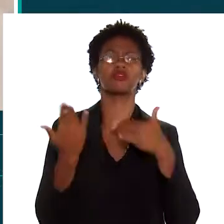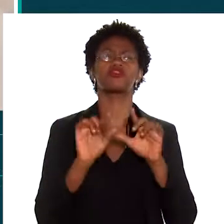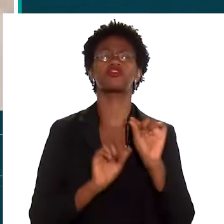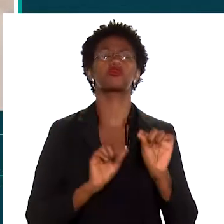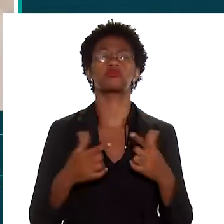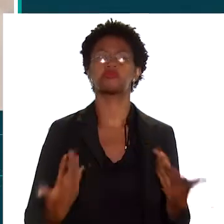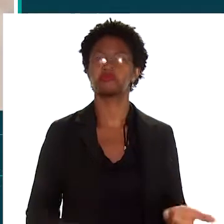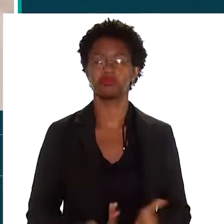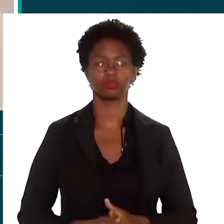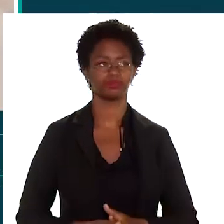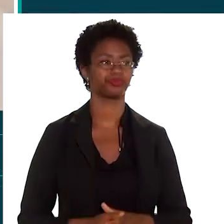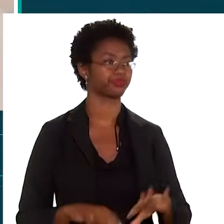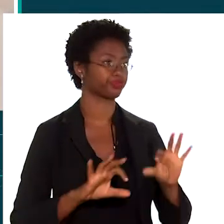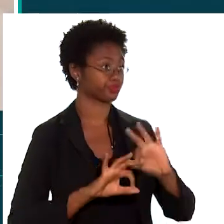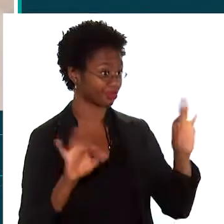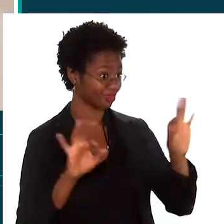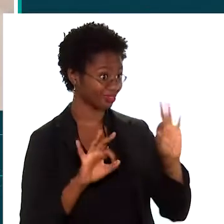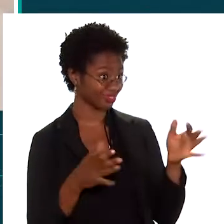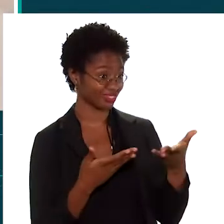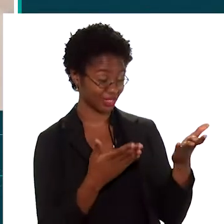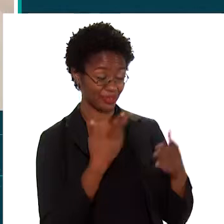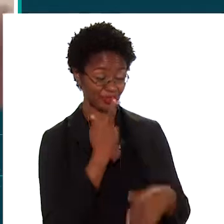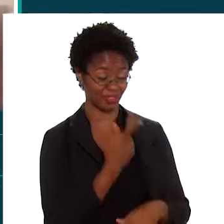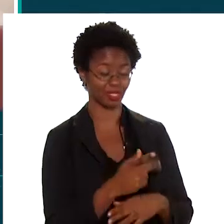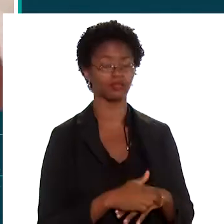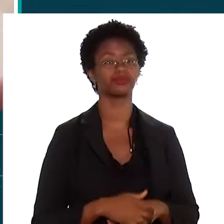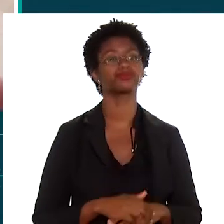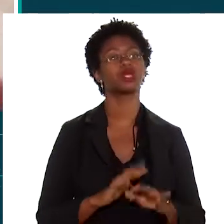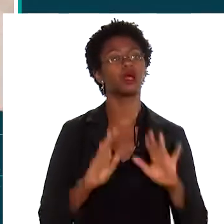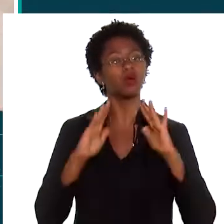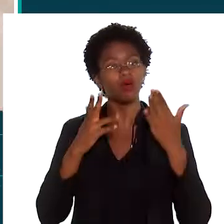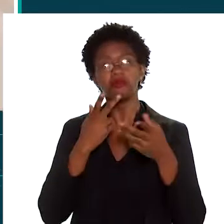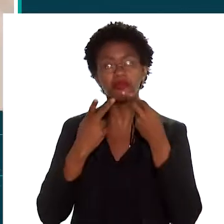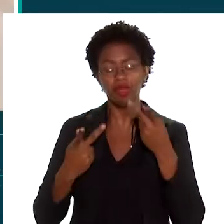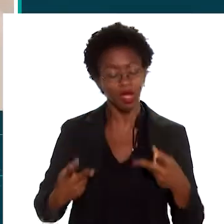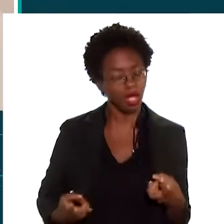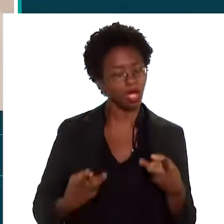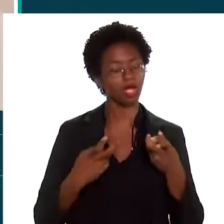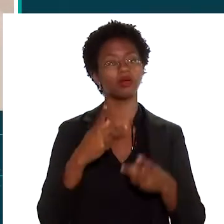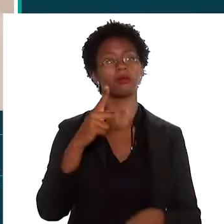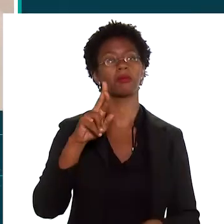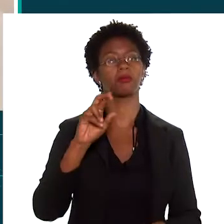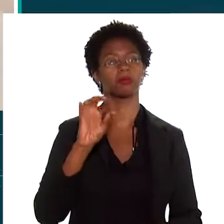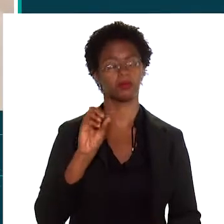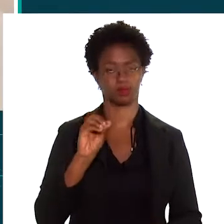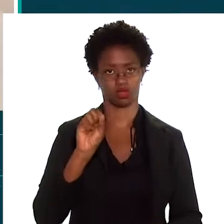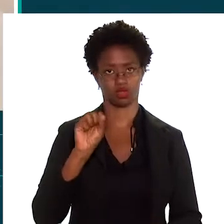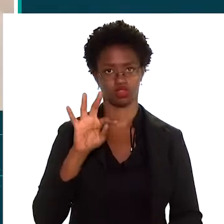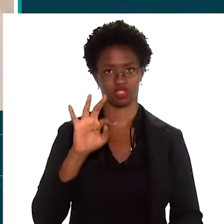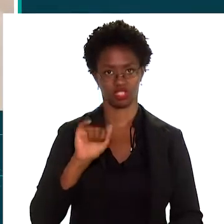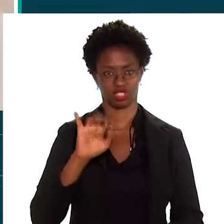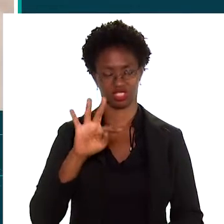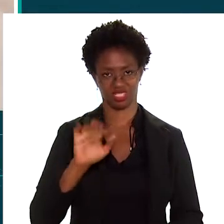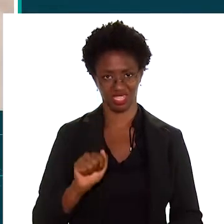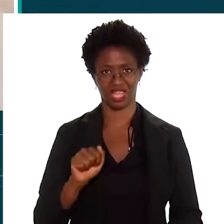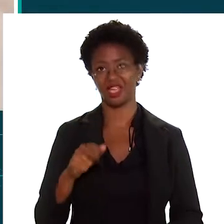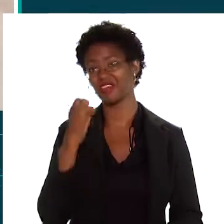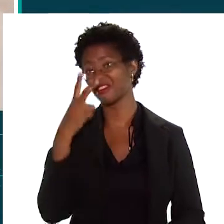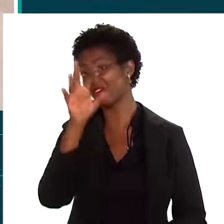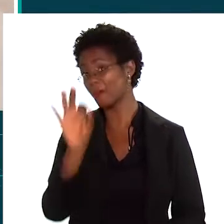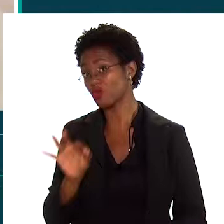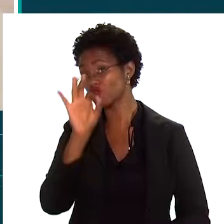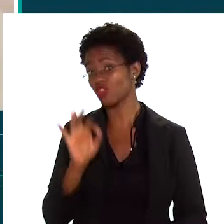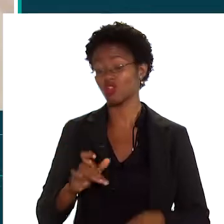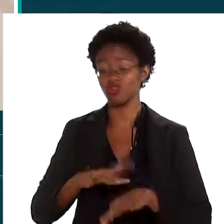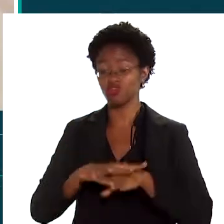morte? Isso é ótimo. Quando a gente, falando em câncer de próstata, quando a gente tem um diagnóstico precoce, a gente tem uma